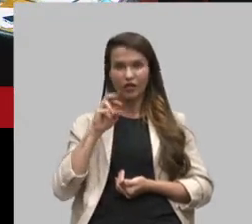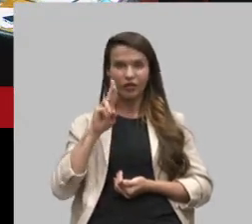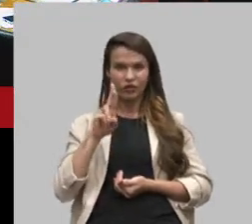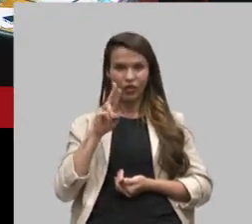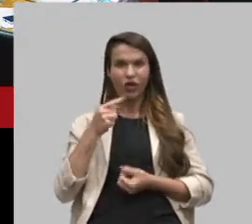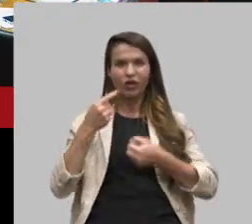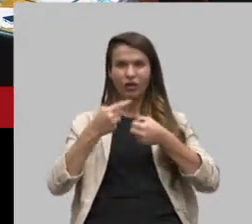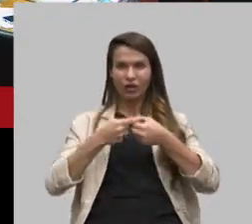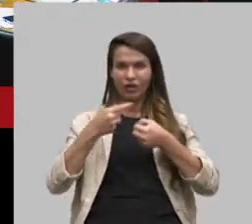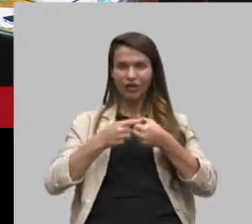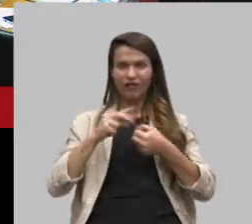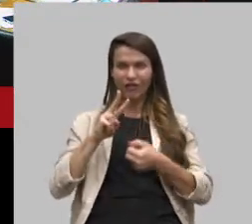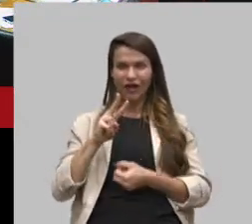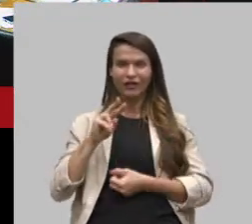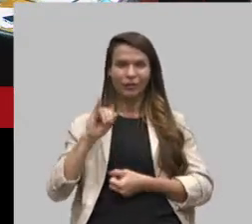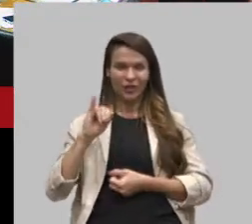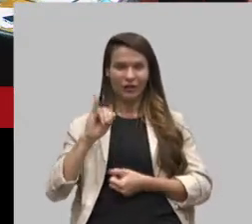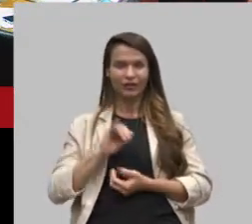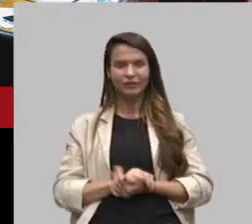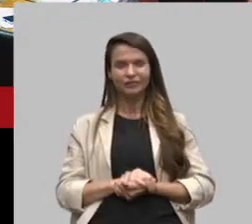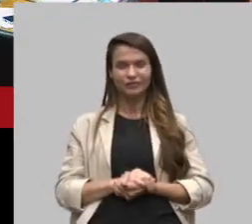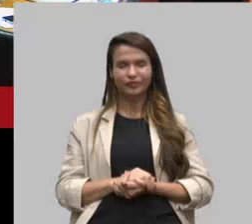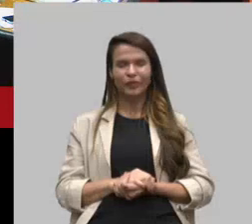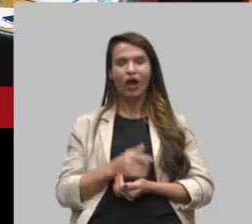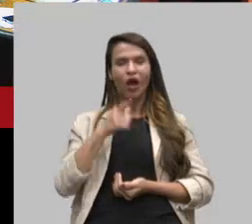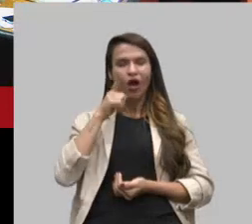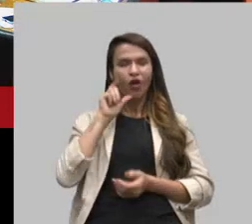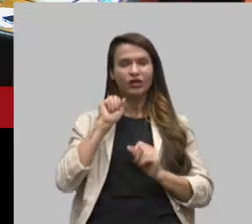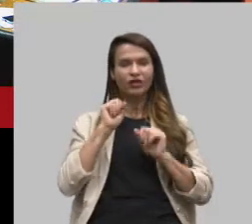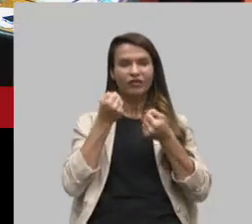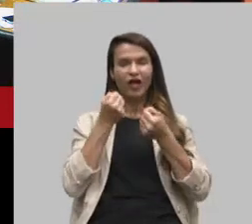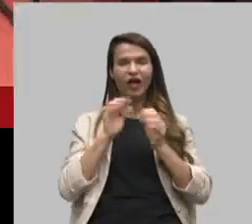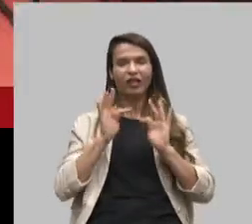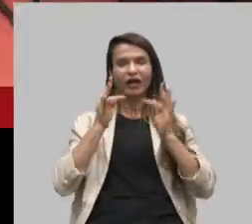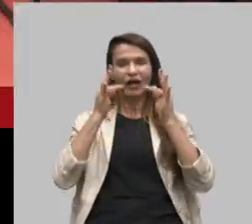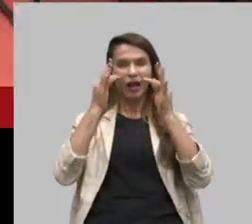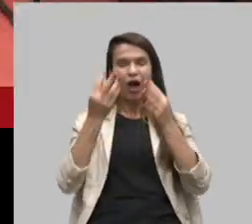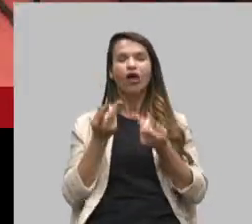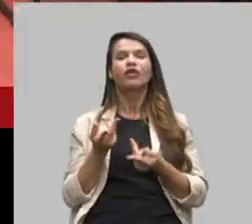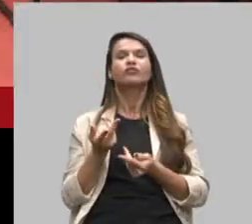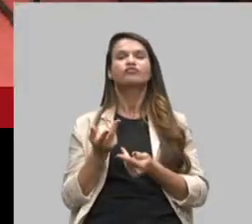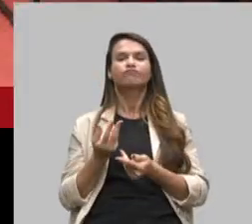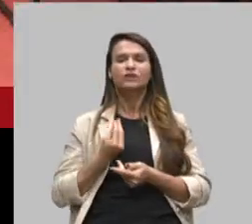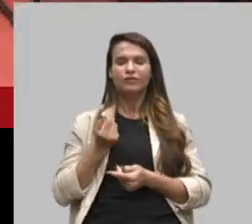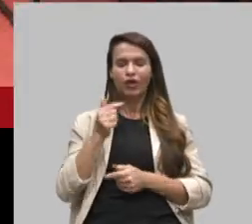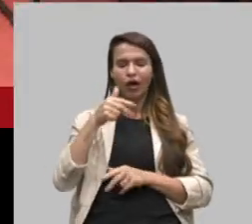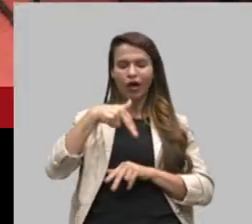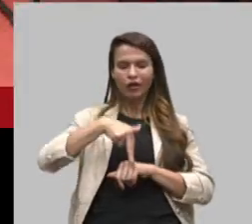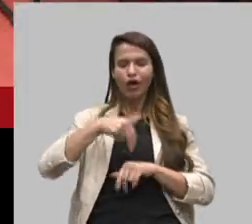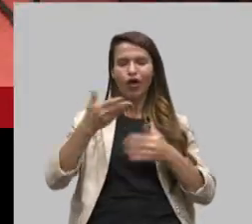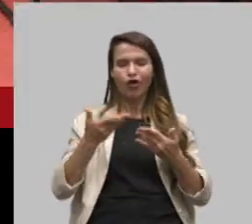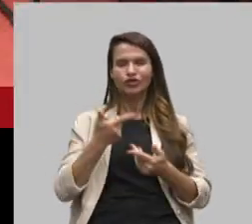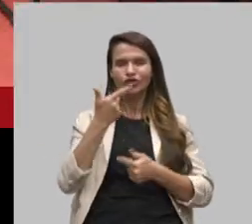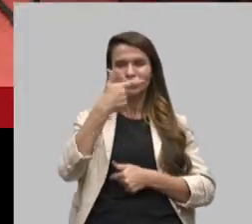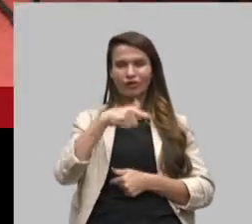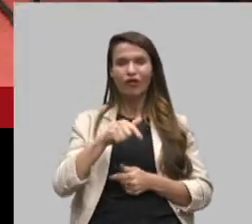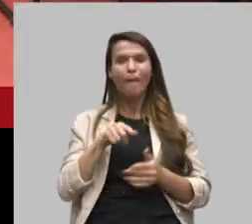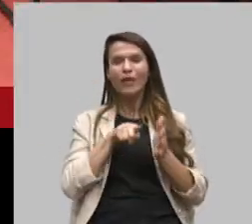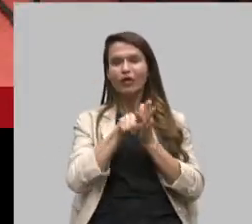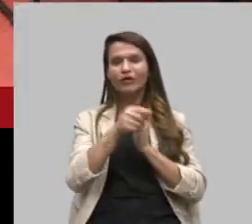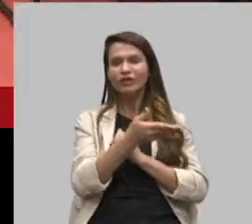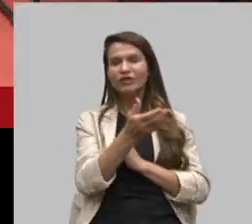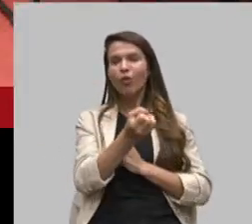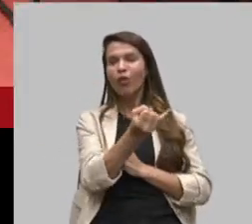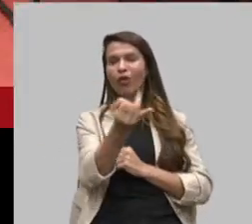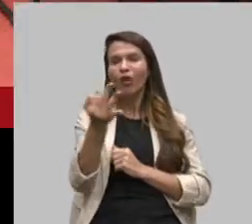Ipiranga bom assim como ontem eu defendi a tecnologia eu venho aqui novamente eu pergunto para vocês quantos de vocês TM um celular nas